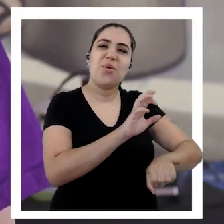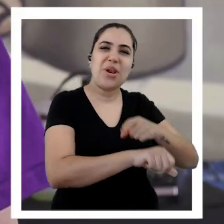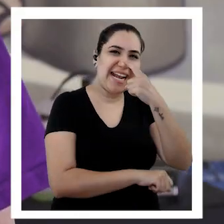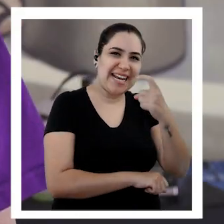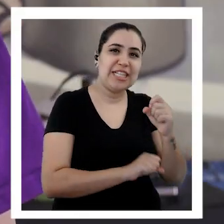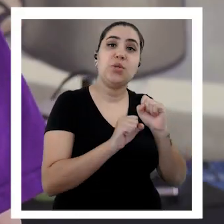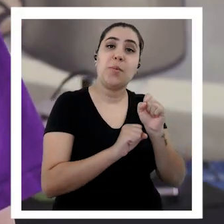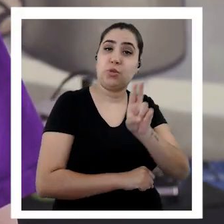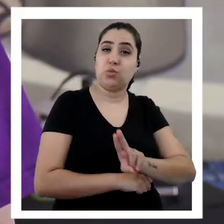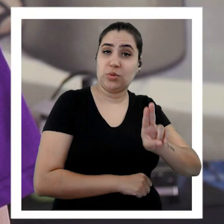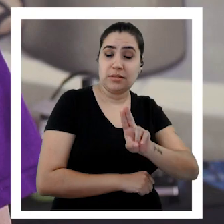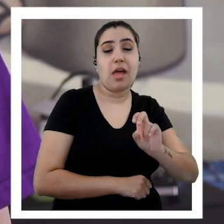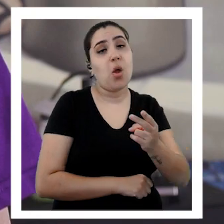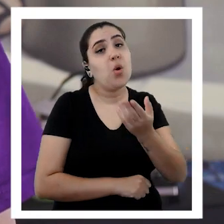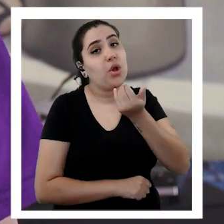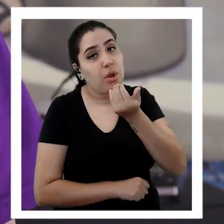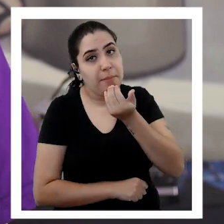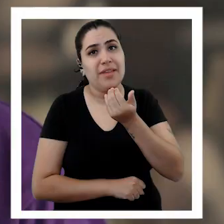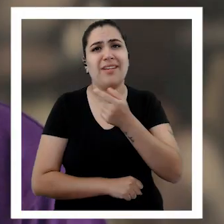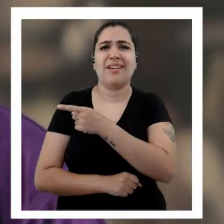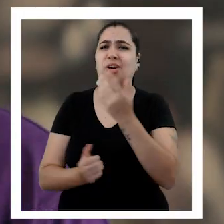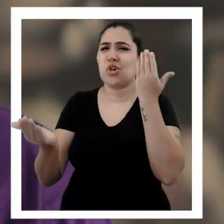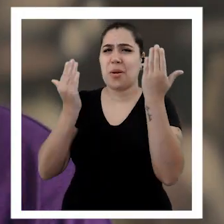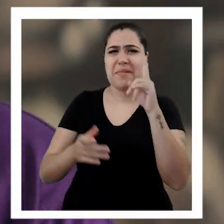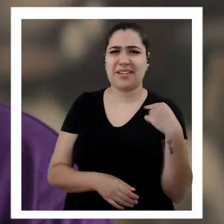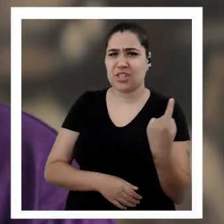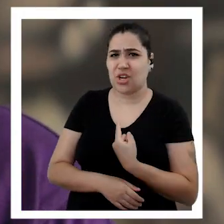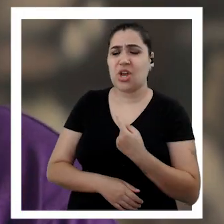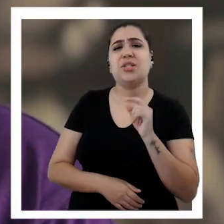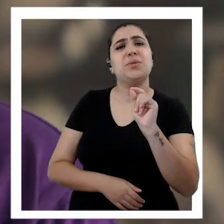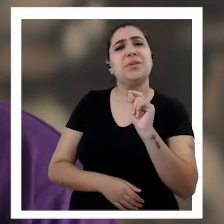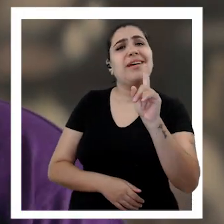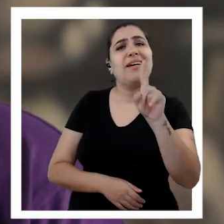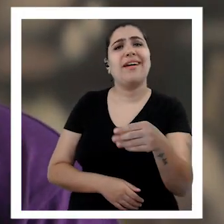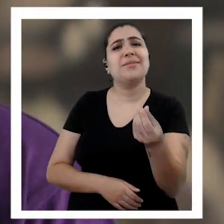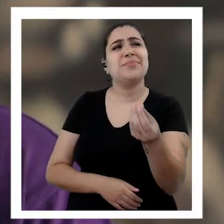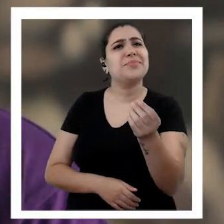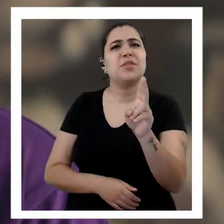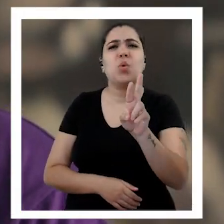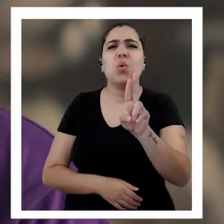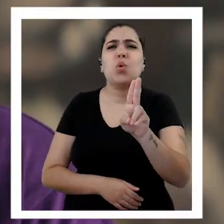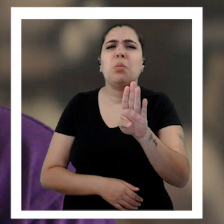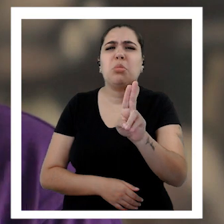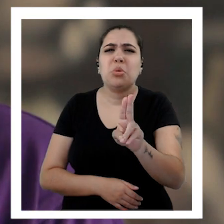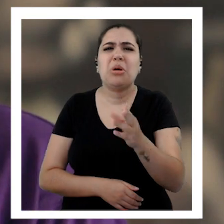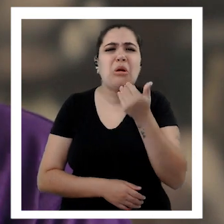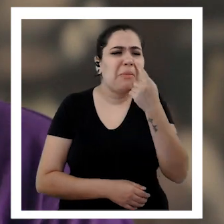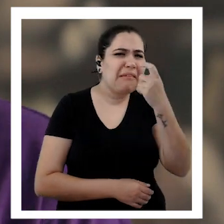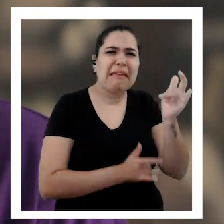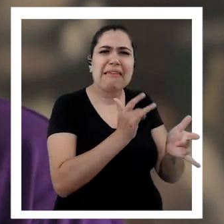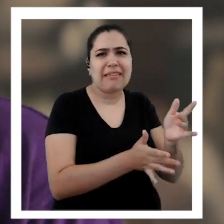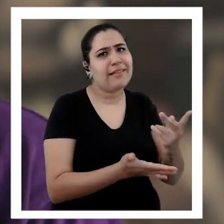no lixo coisas que podem usar ou comer. Os malucos comparavam nós, mano, com urubu,